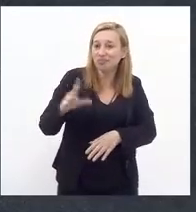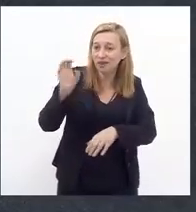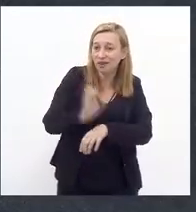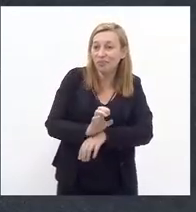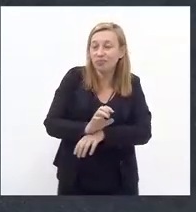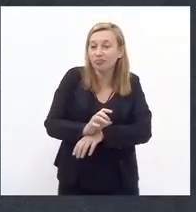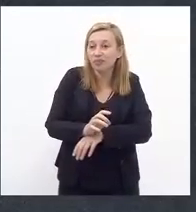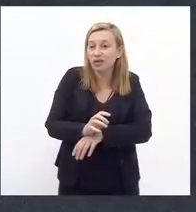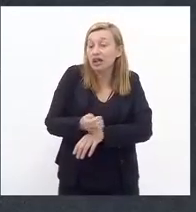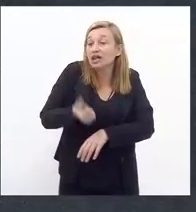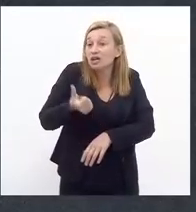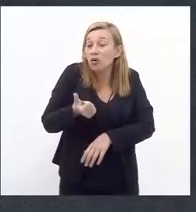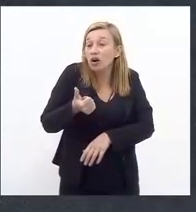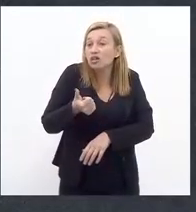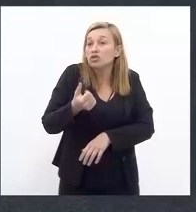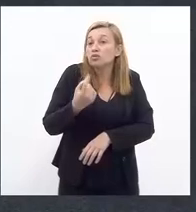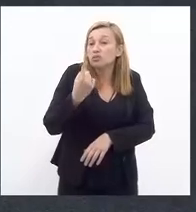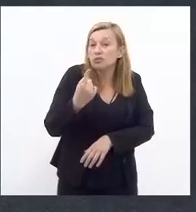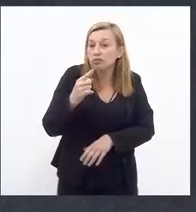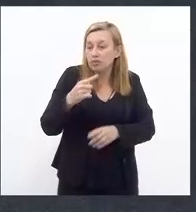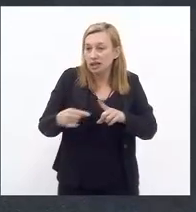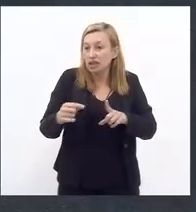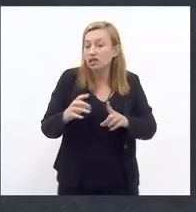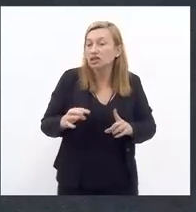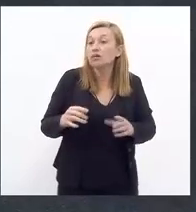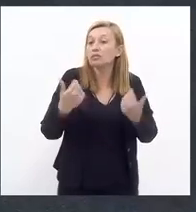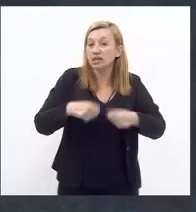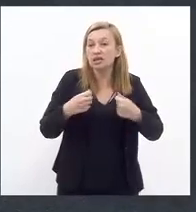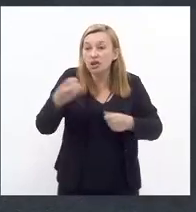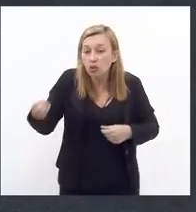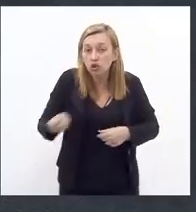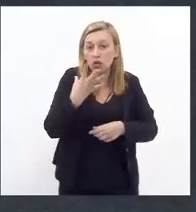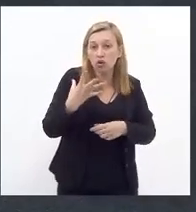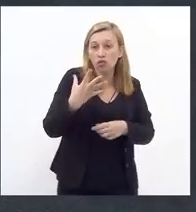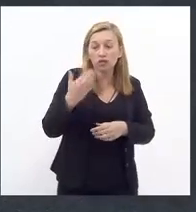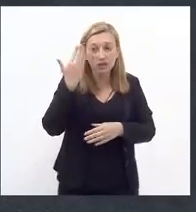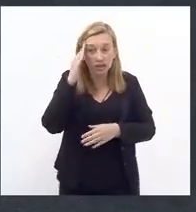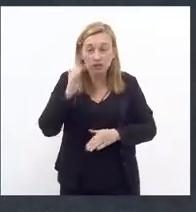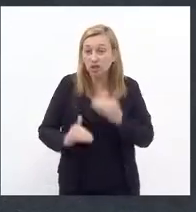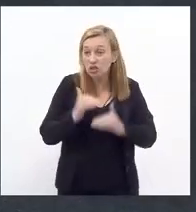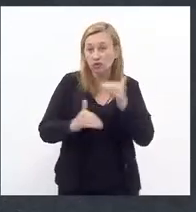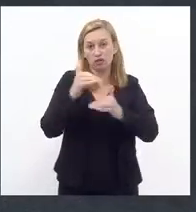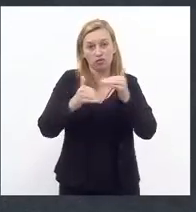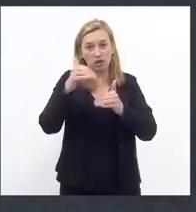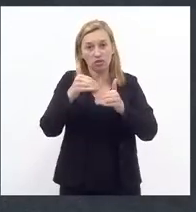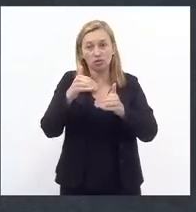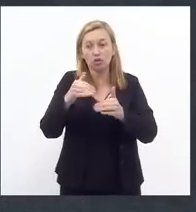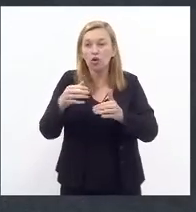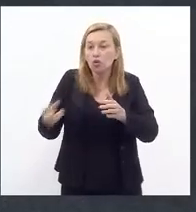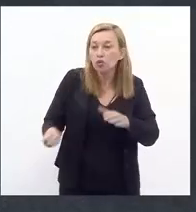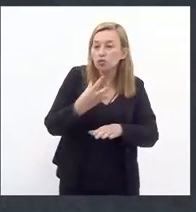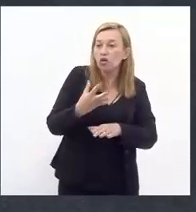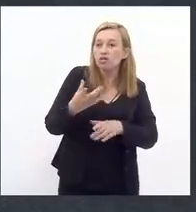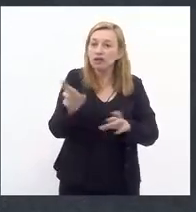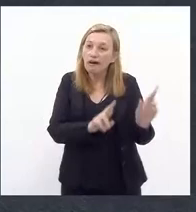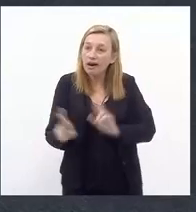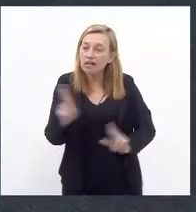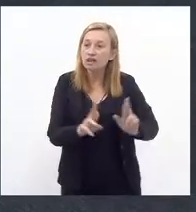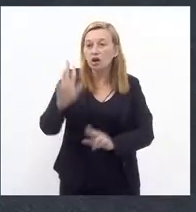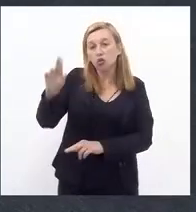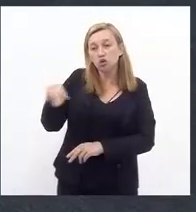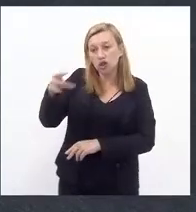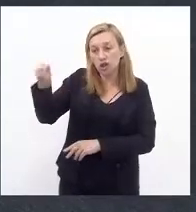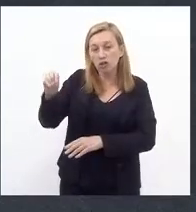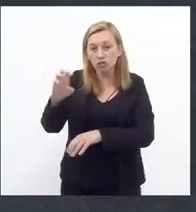do Rio de Janeiro responde por quase um quarto disso tá na hora de nós temos uma nova concepção de desenvolvimento uma nova concepção da relação entre